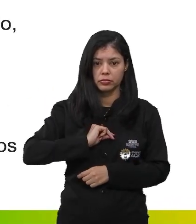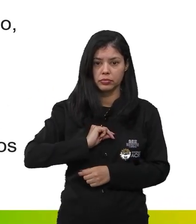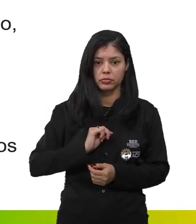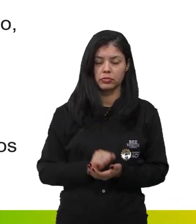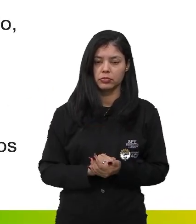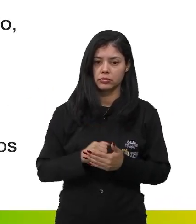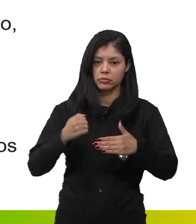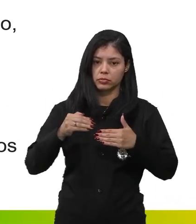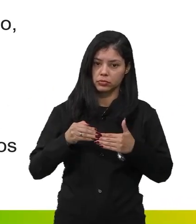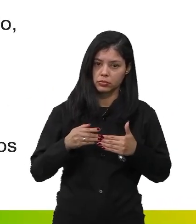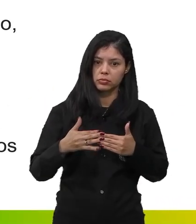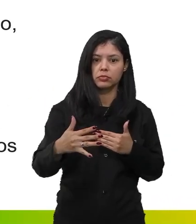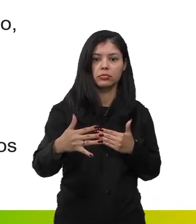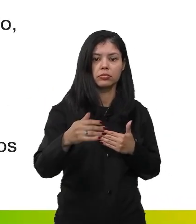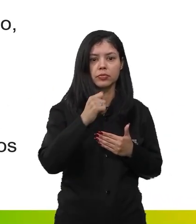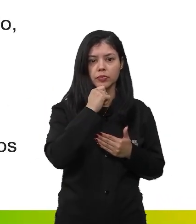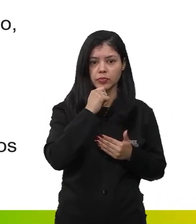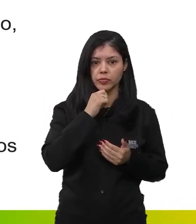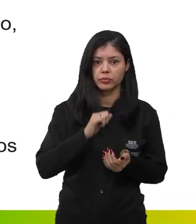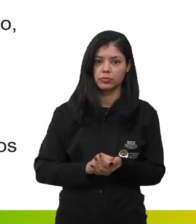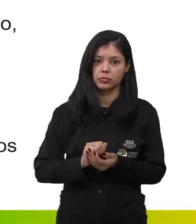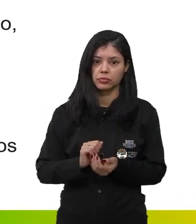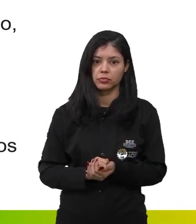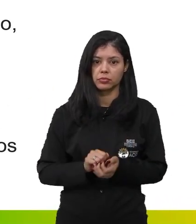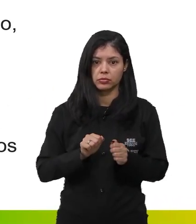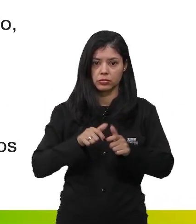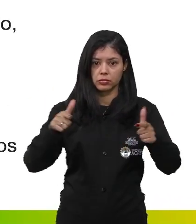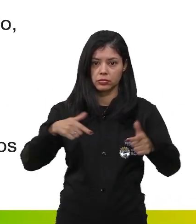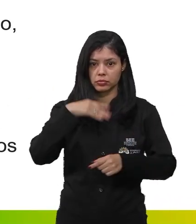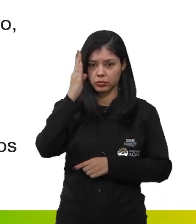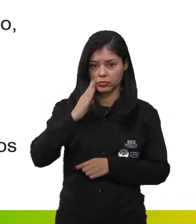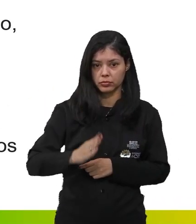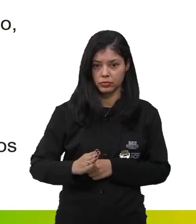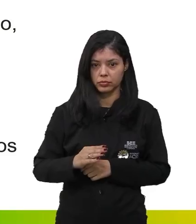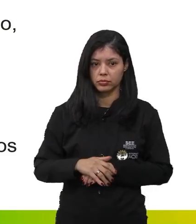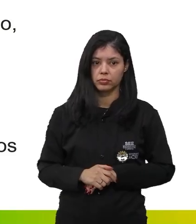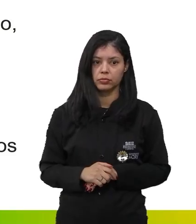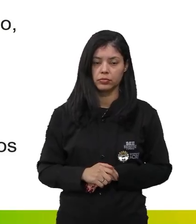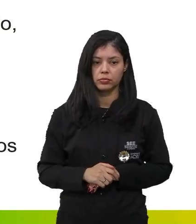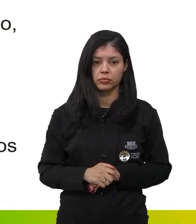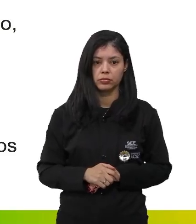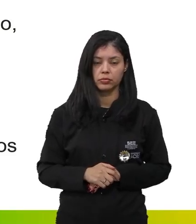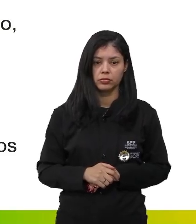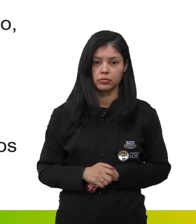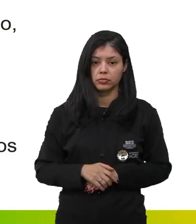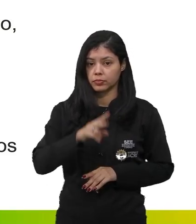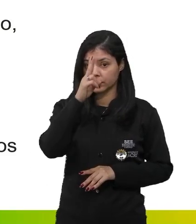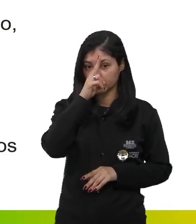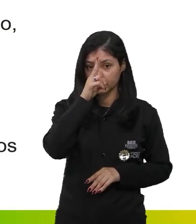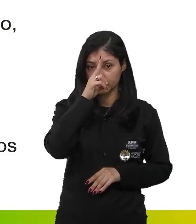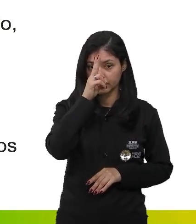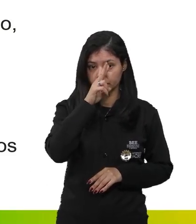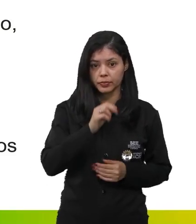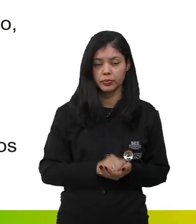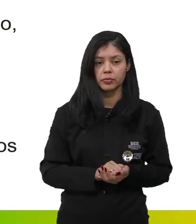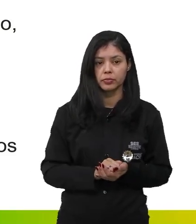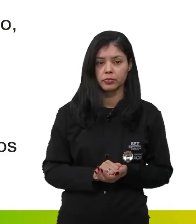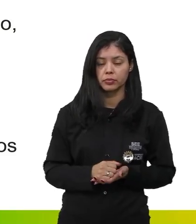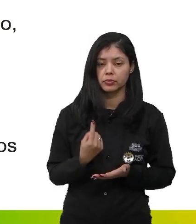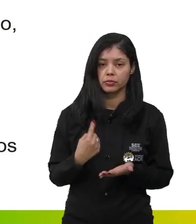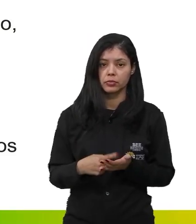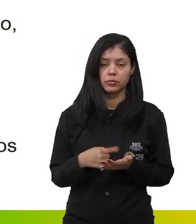portugueses avançaram além da linha, expandindo o território brasileiro. Lembra que o Tratado